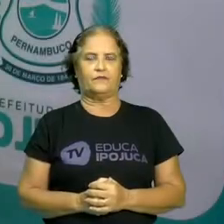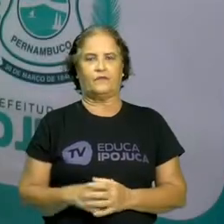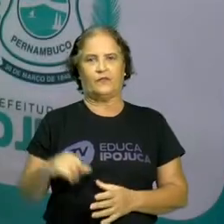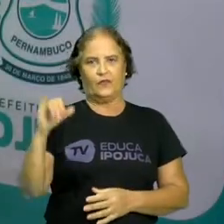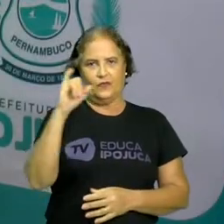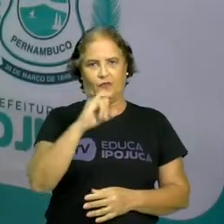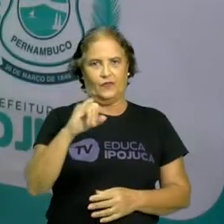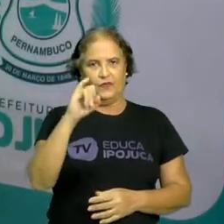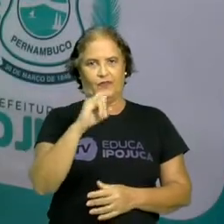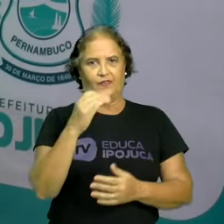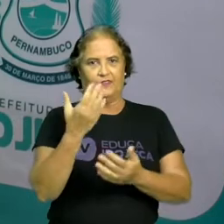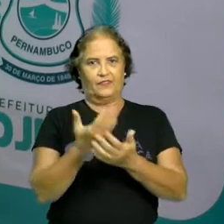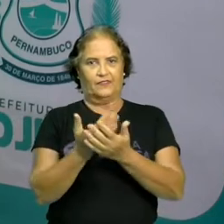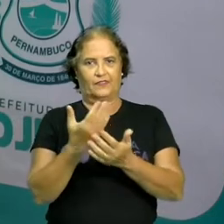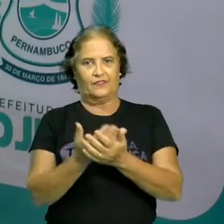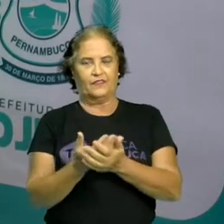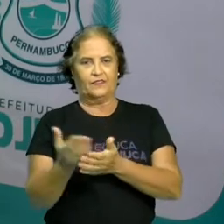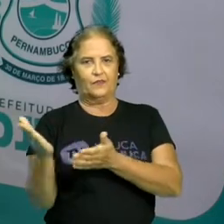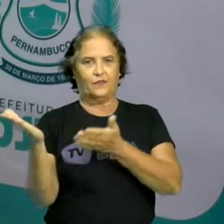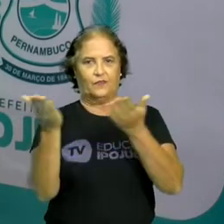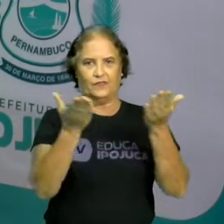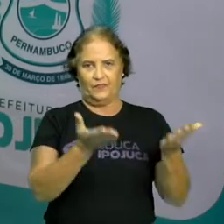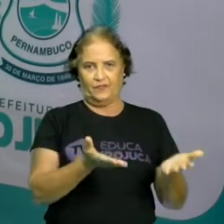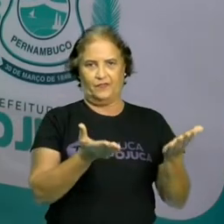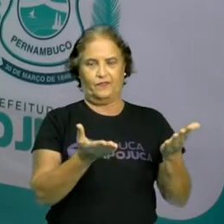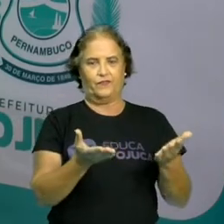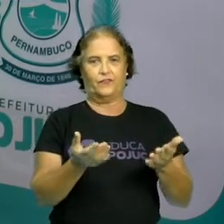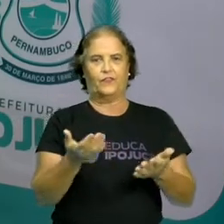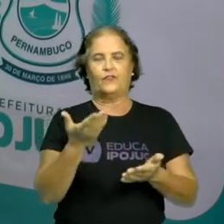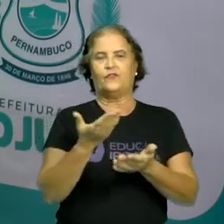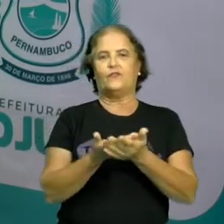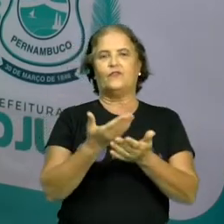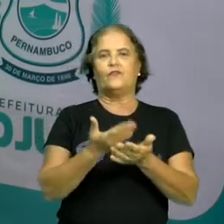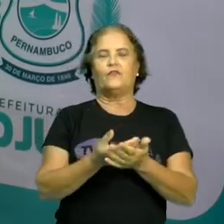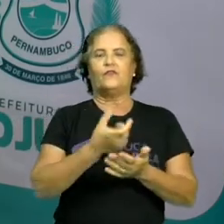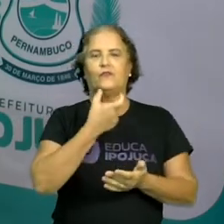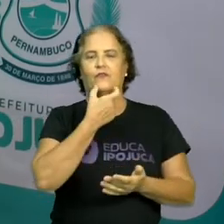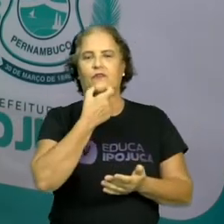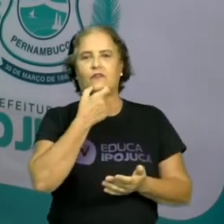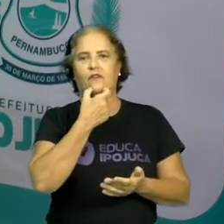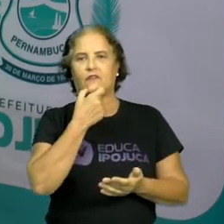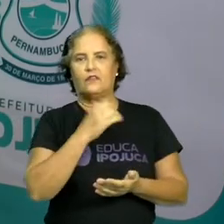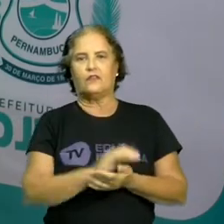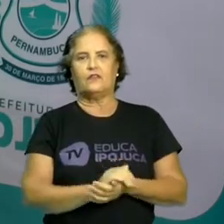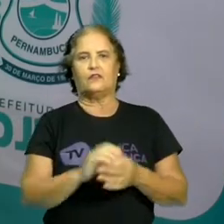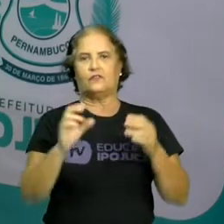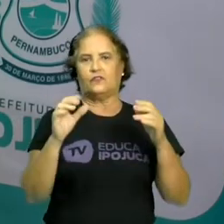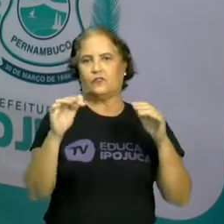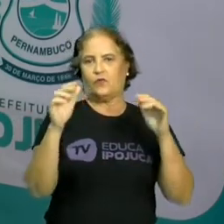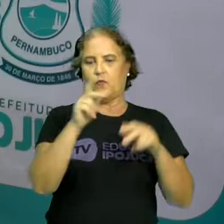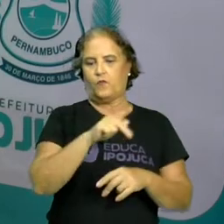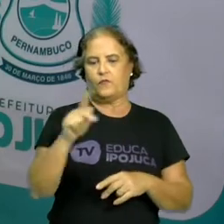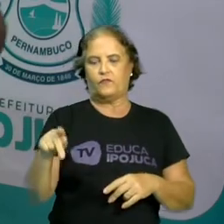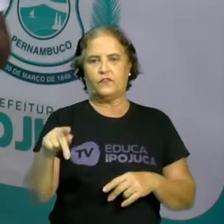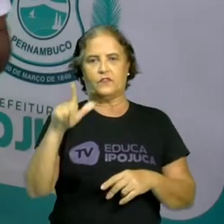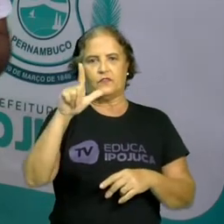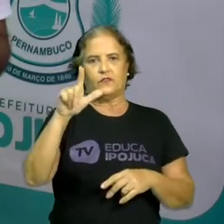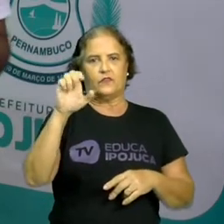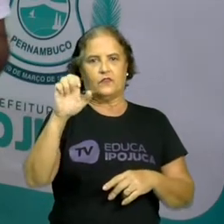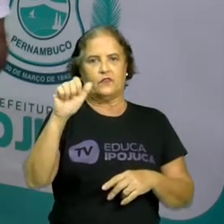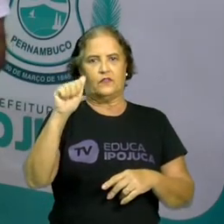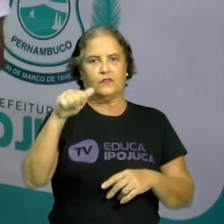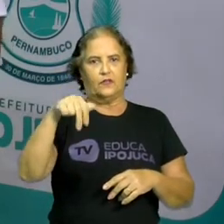o Helloween estilo né sejam bem-vindos a mais uma aula de língua inglesa com o teacher Leandro